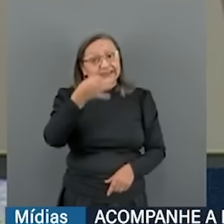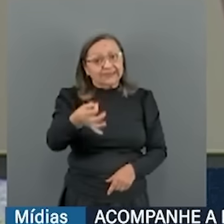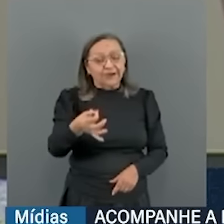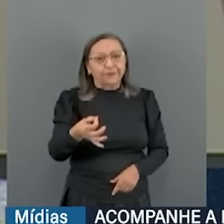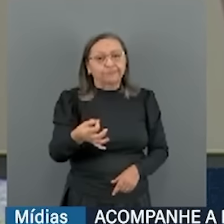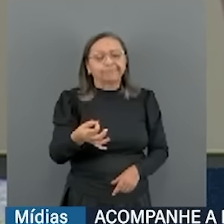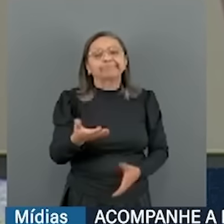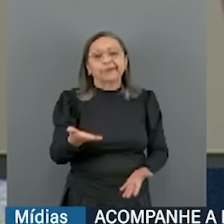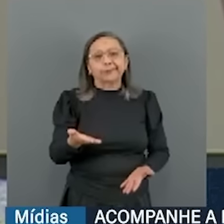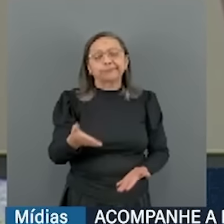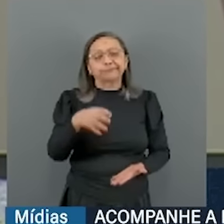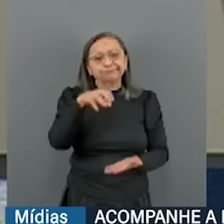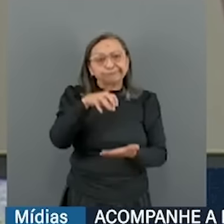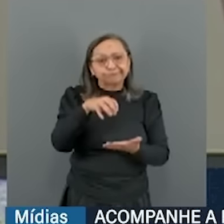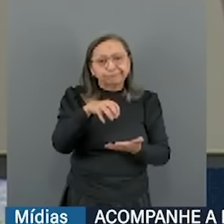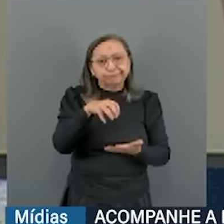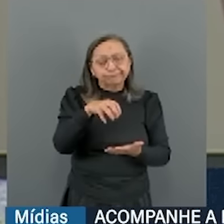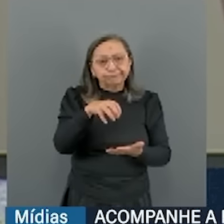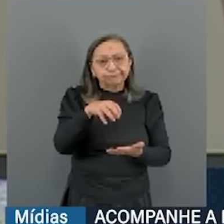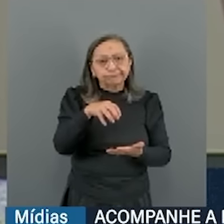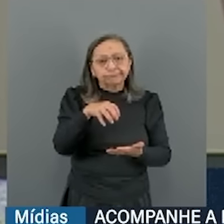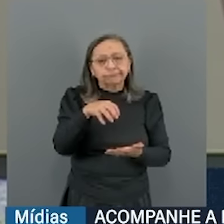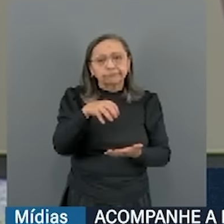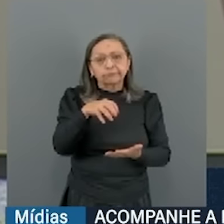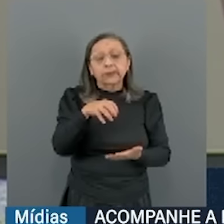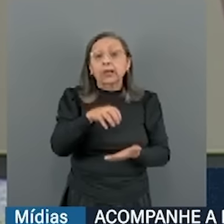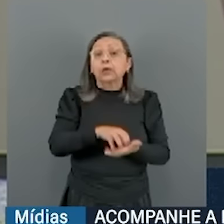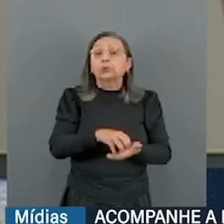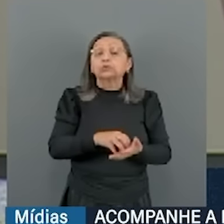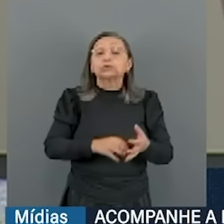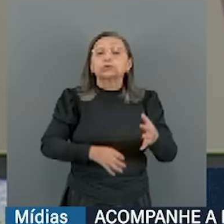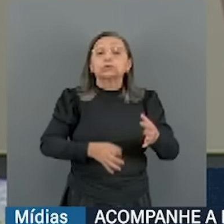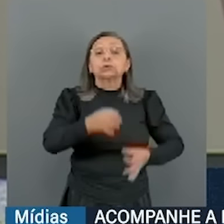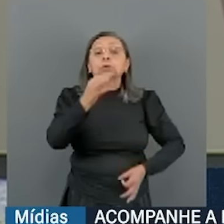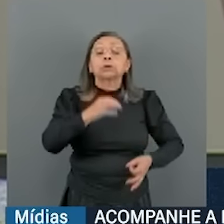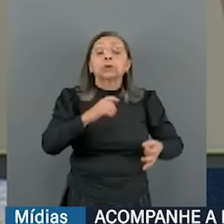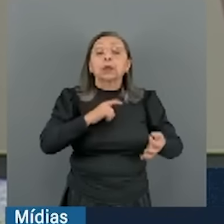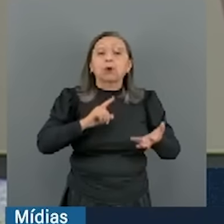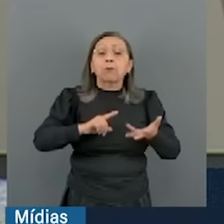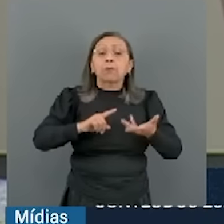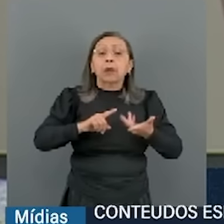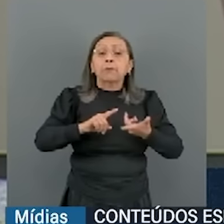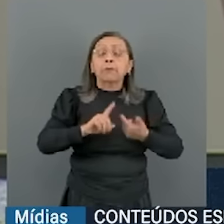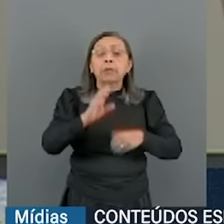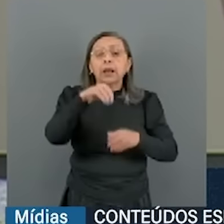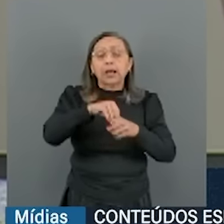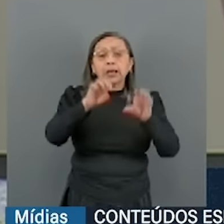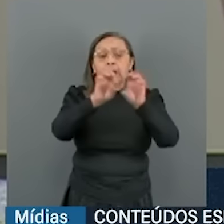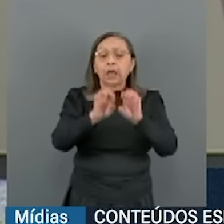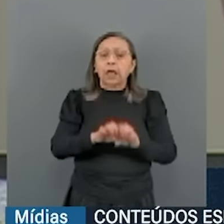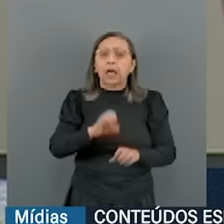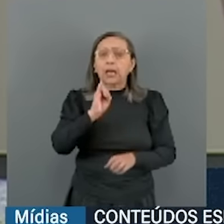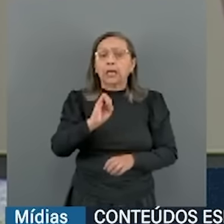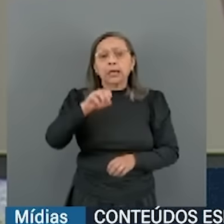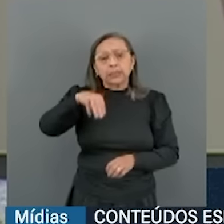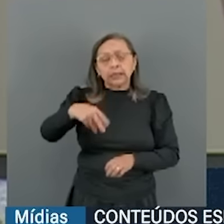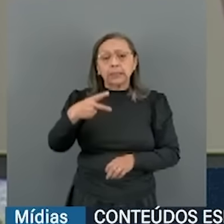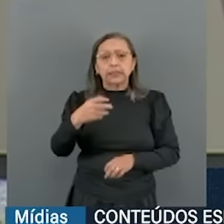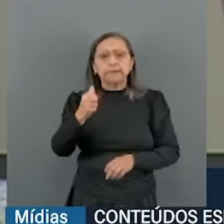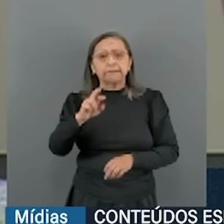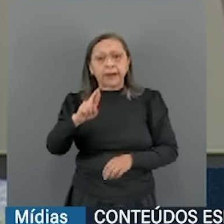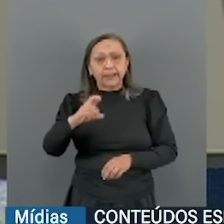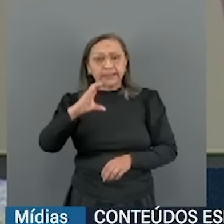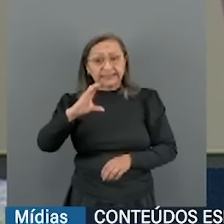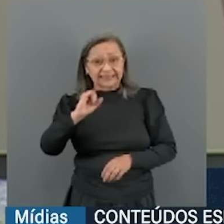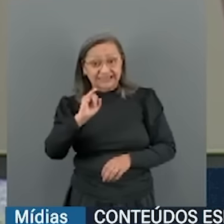a justiça tem como elemento estruturante a imparcialidade. Porque, se não houver